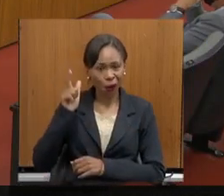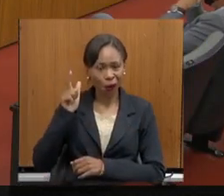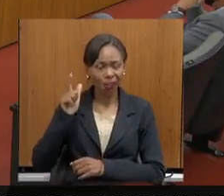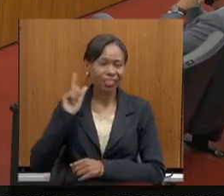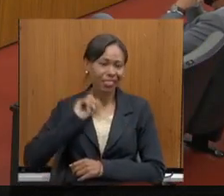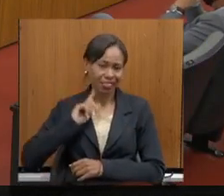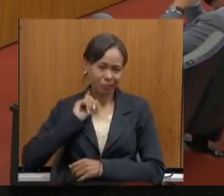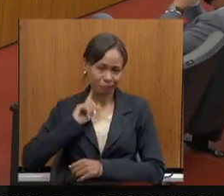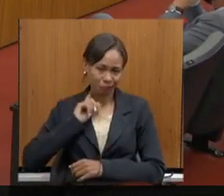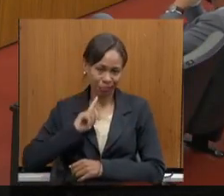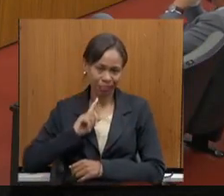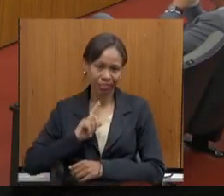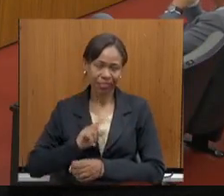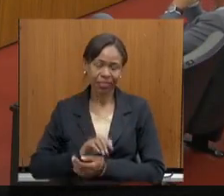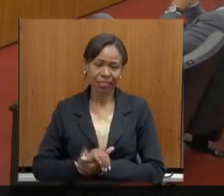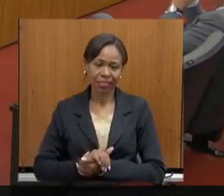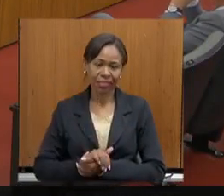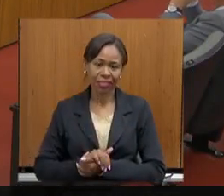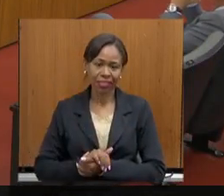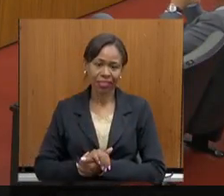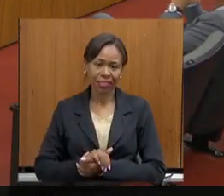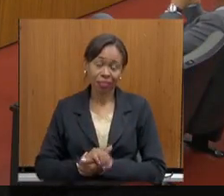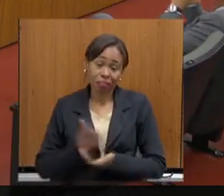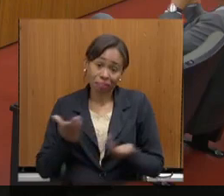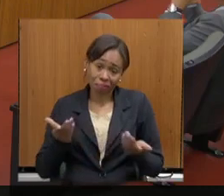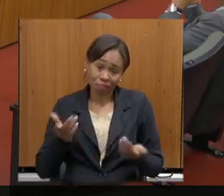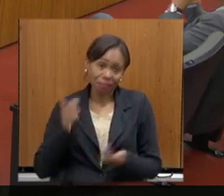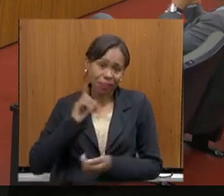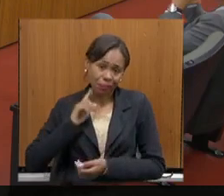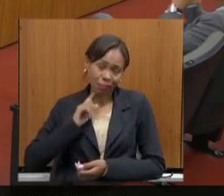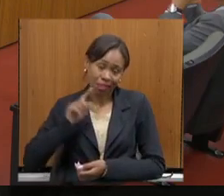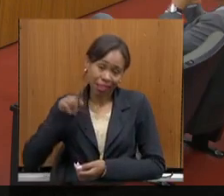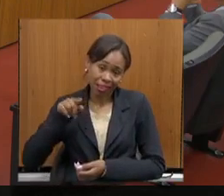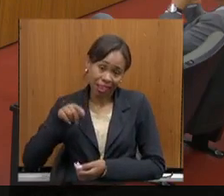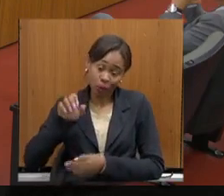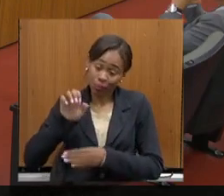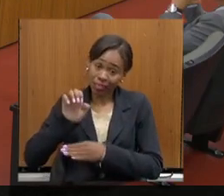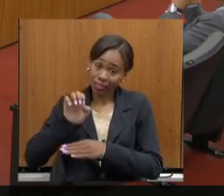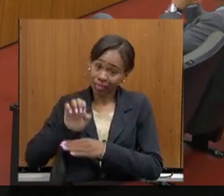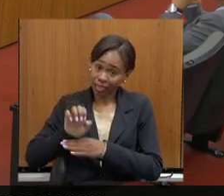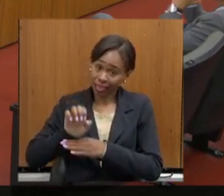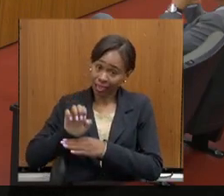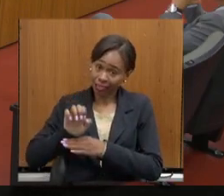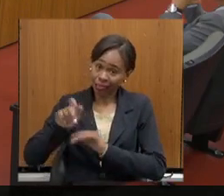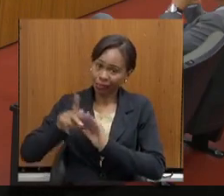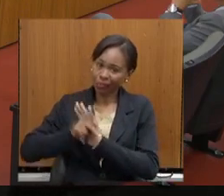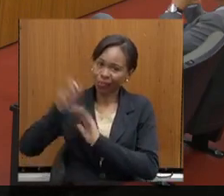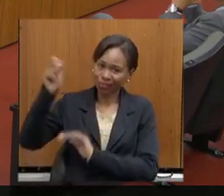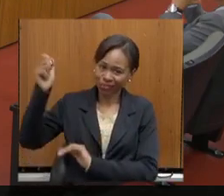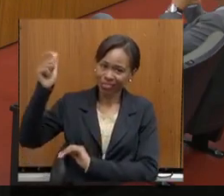estado agora chamar tá do sol Né desde Minas Minas Gerais a